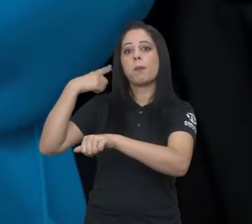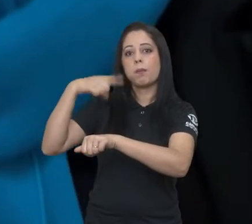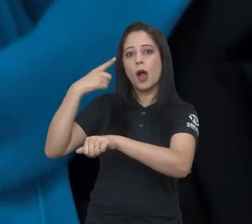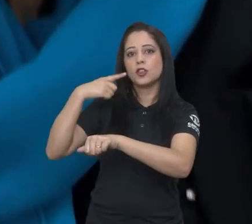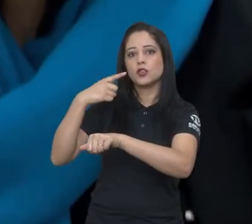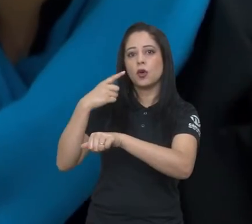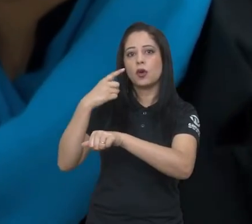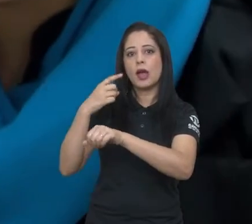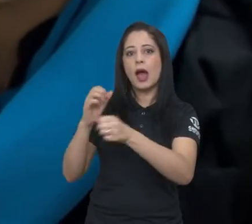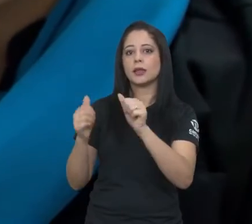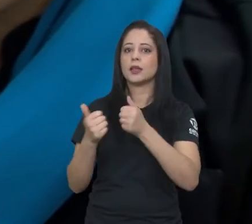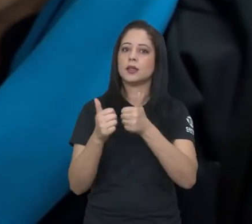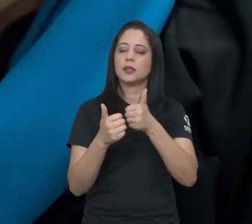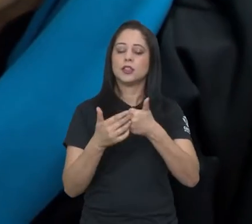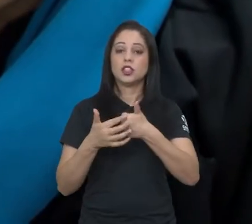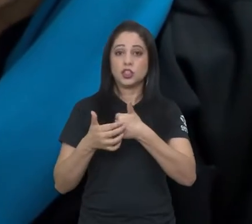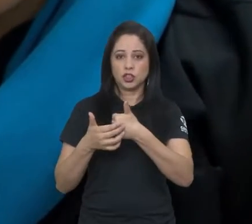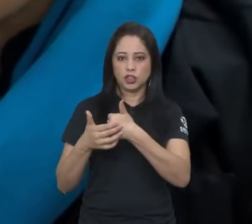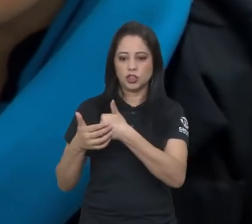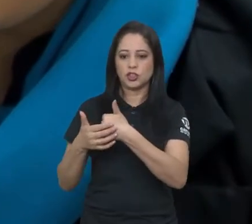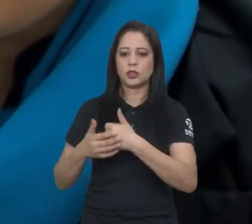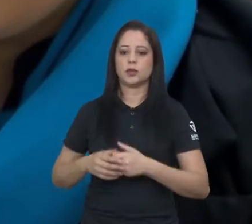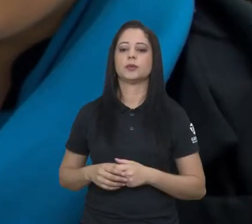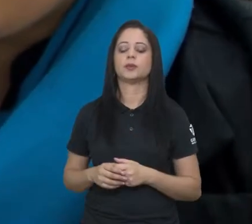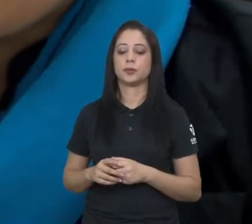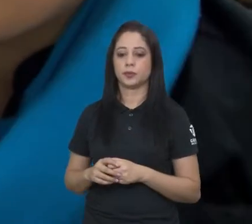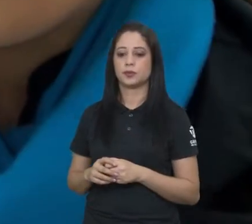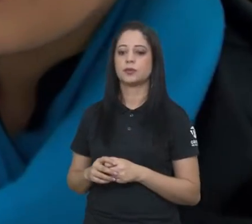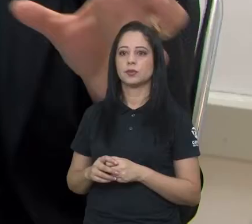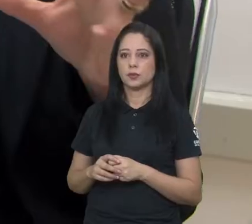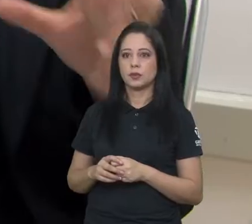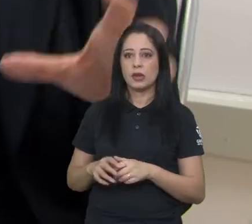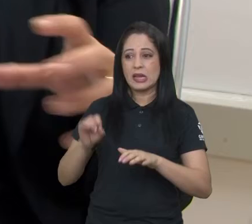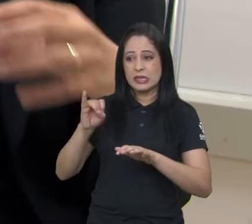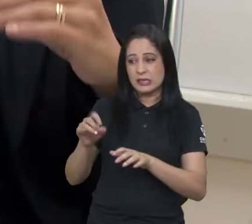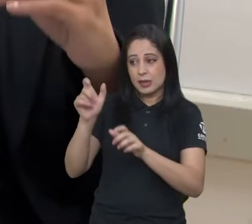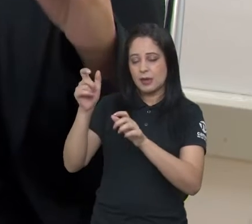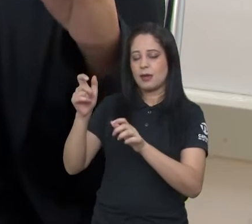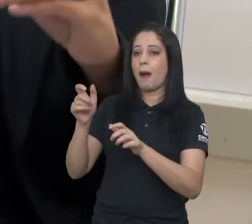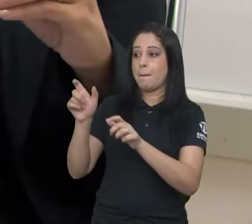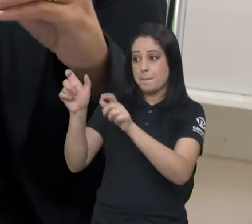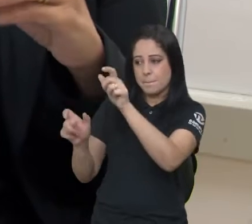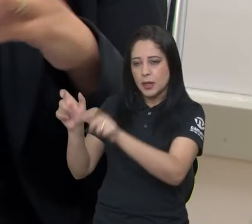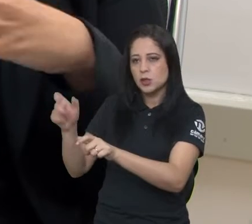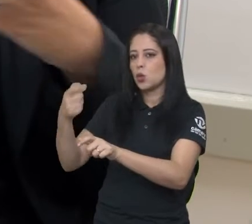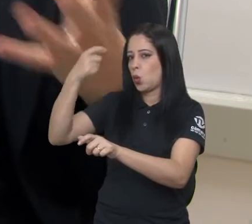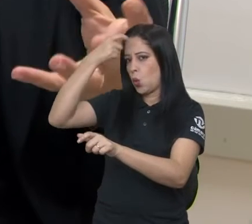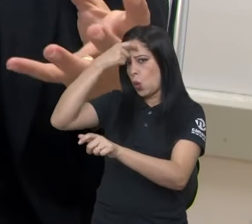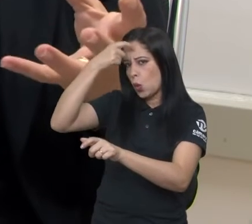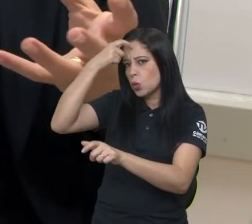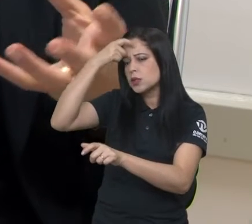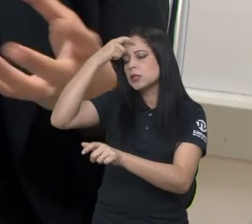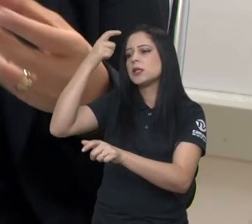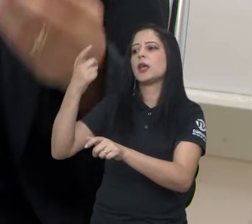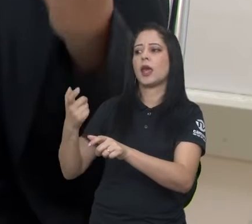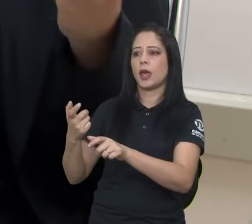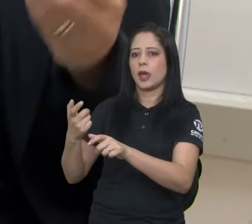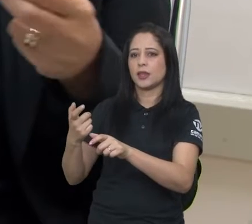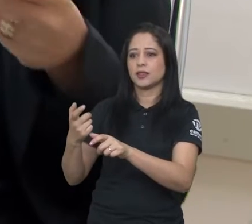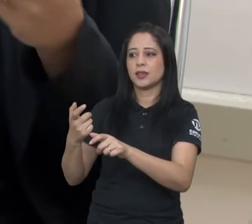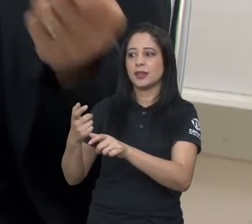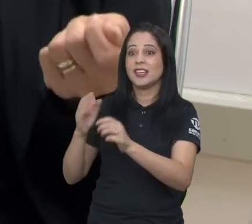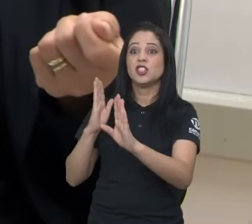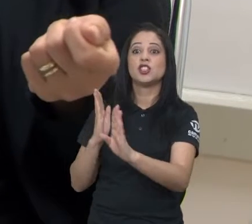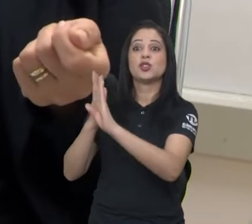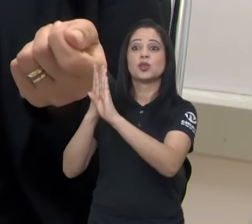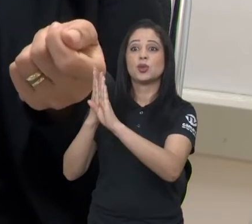é recomendado fazer após ser vítima de uma situação como essa. A pessoa tendo a consciência, a ciência de que ela